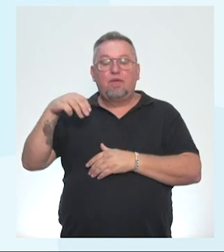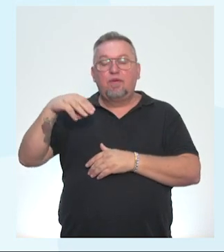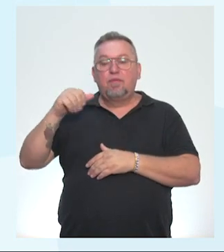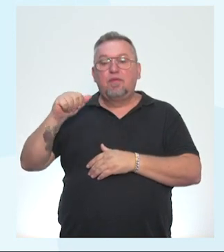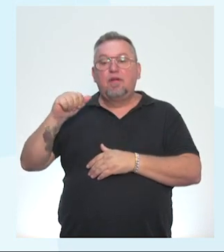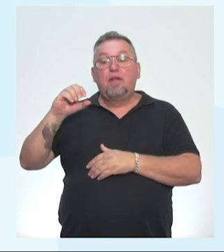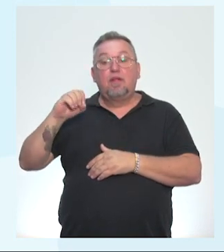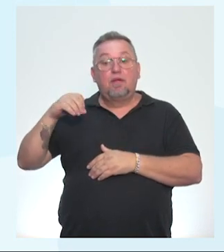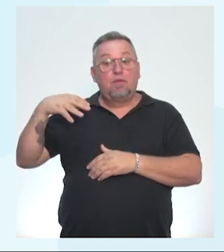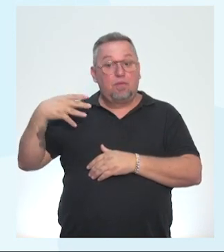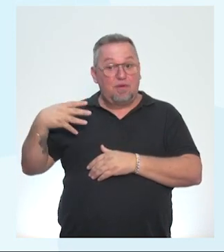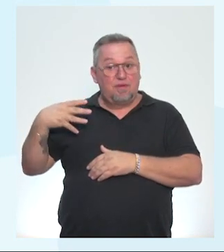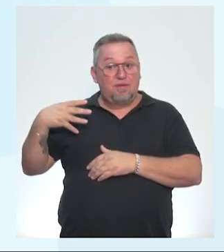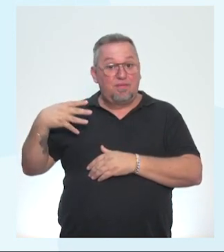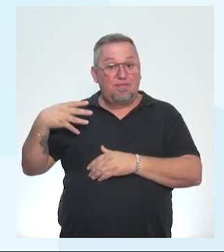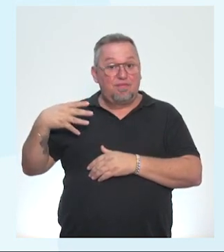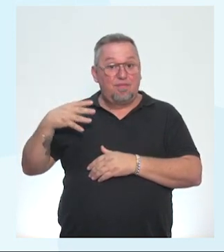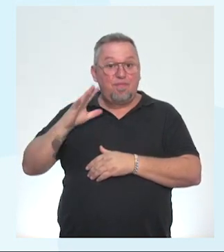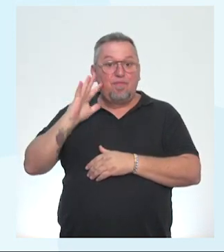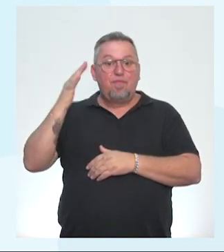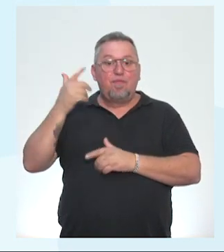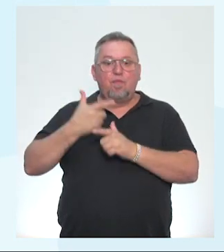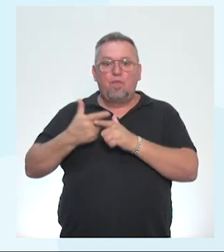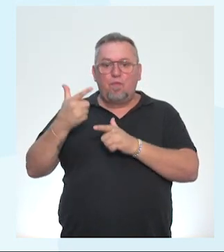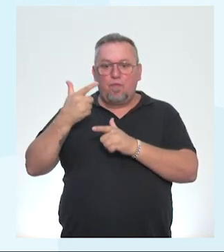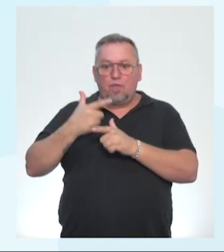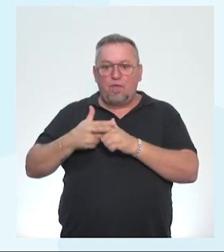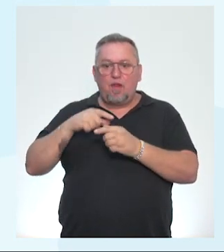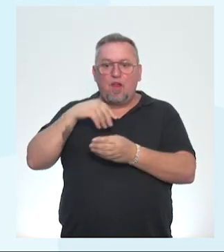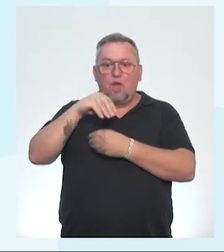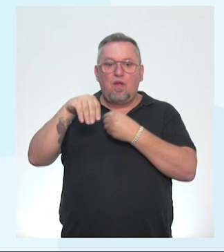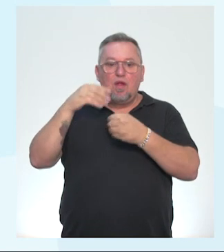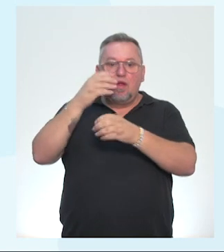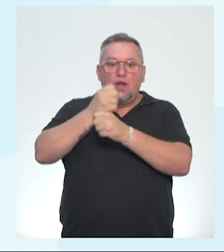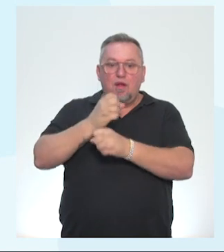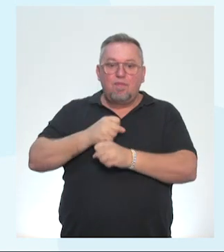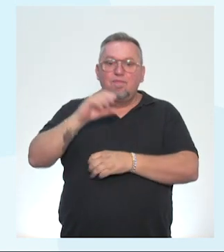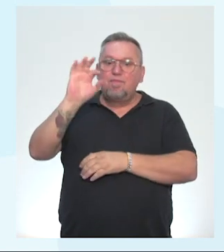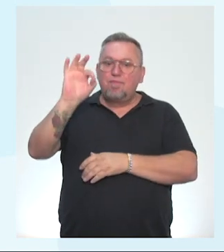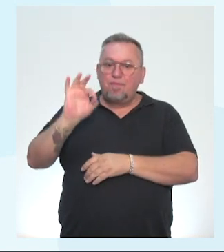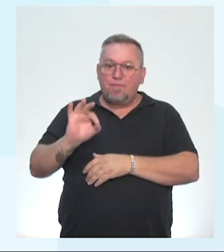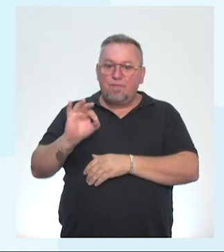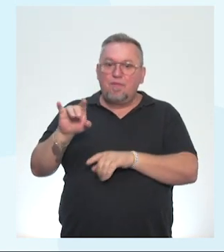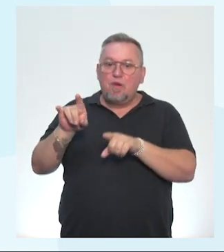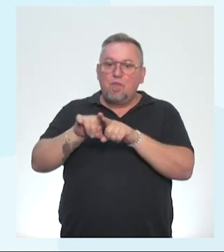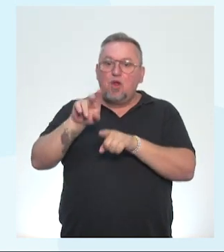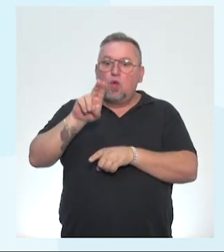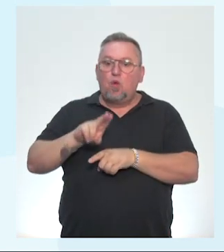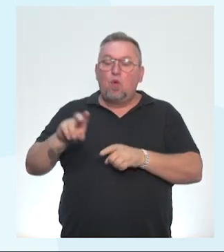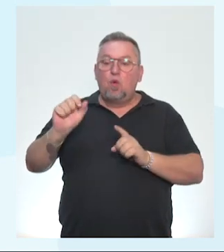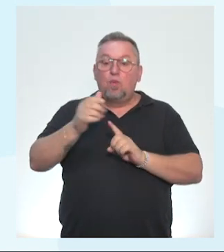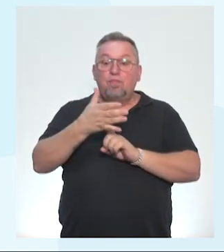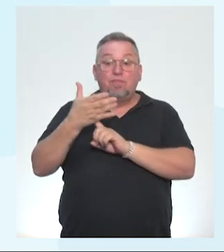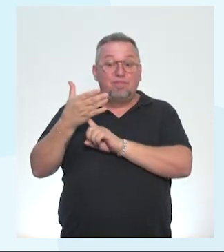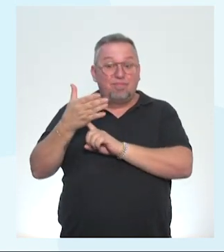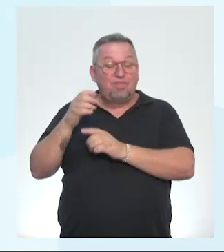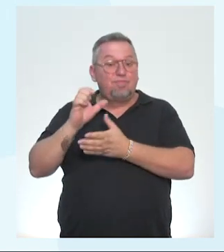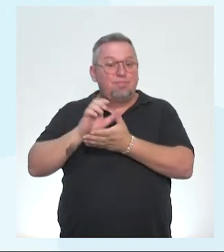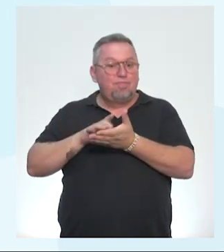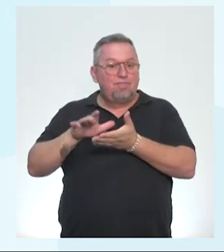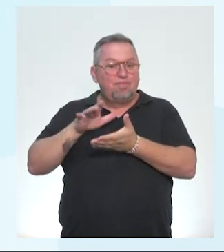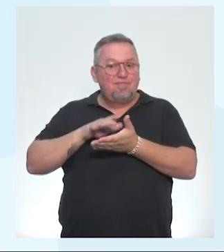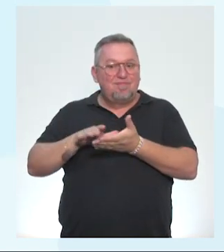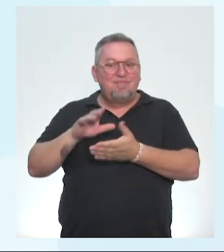F08MA04, tá ok? Resolver e elaborar situações de problema envolvendo cálculos de porcentagem, incluindo uso de tecnologias digitais. Aí